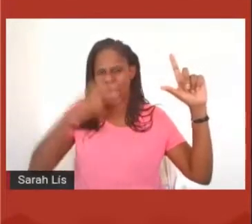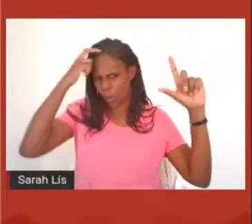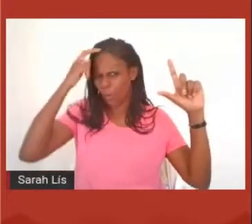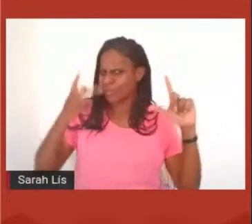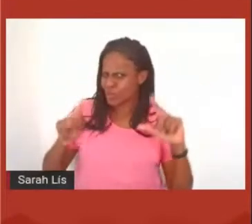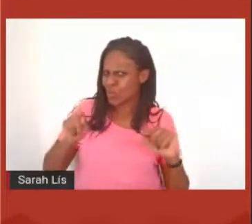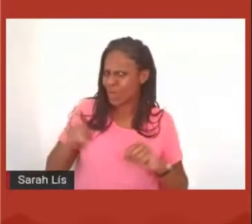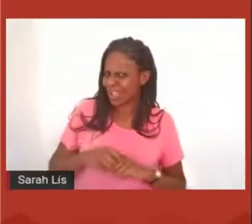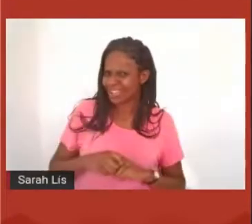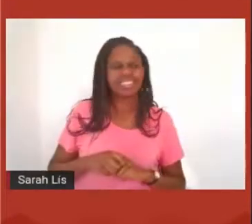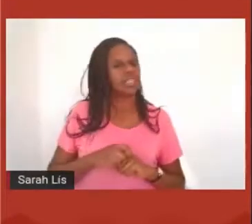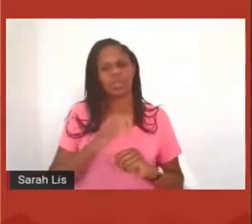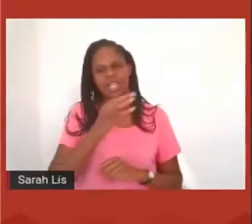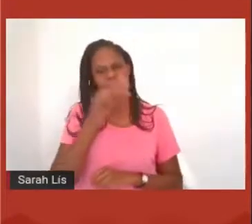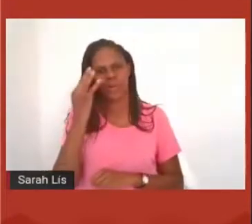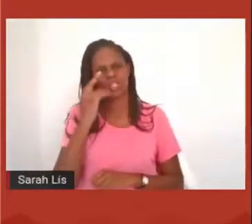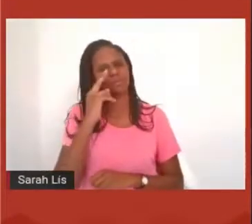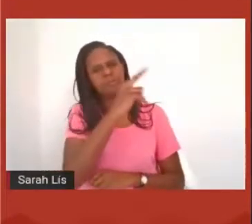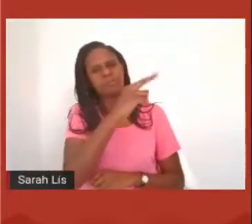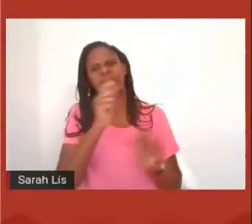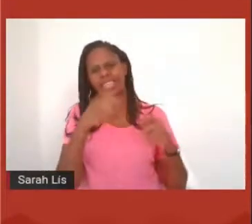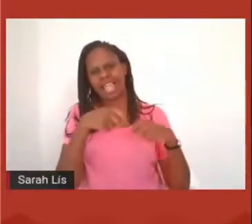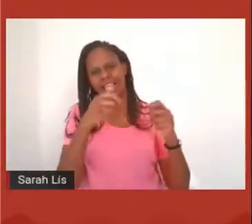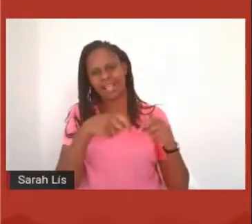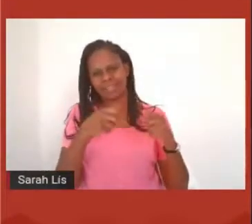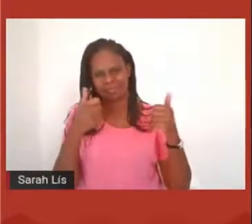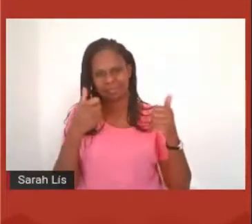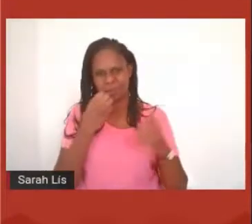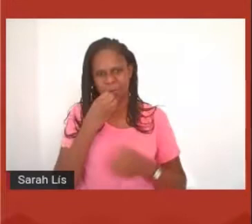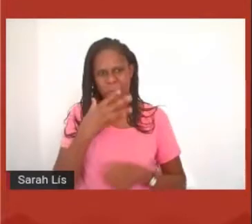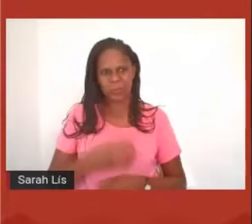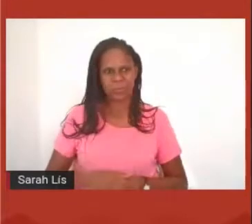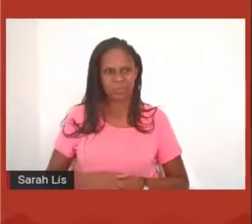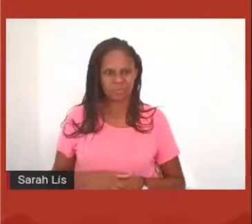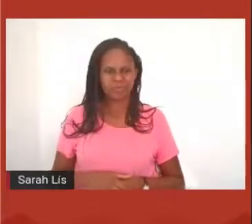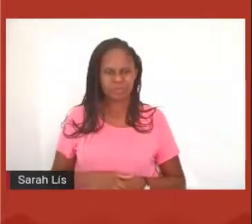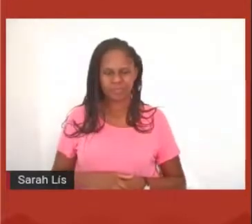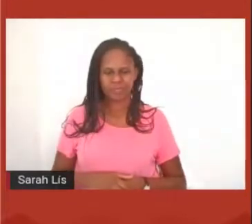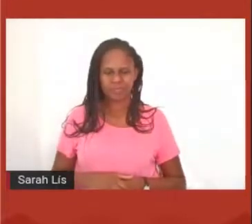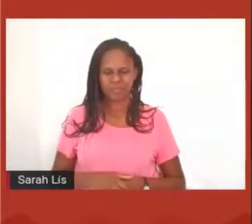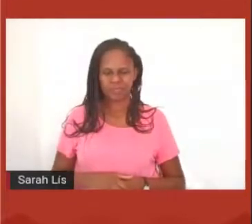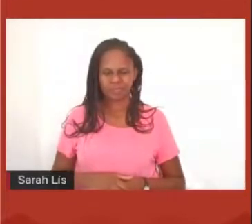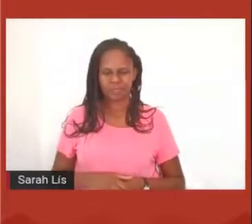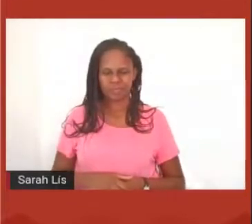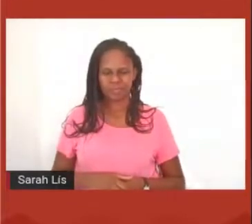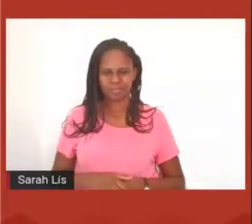ótimo, tá dando para ver bem na transmissão, tá legal. Então tá bom.